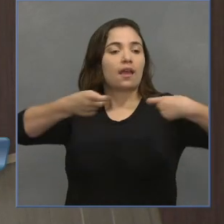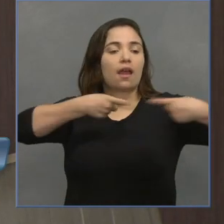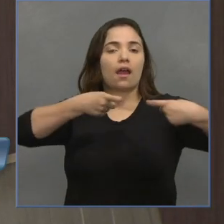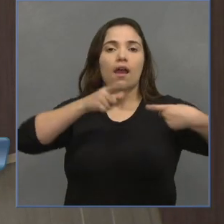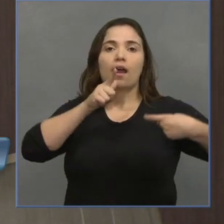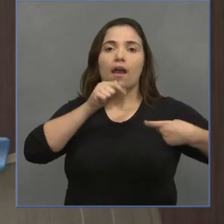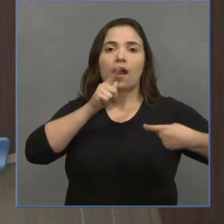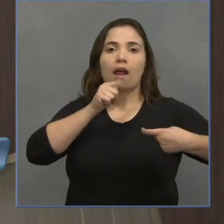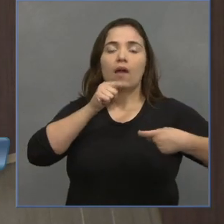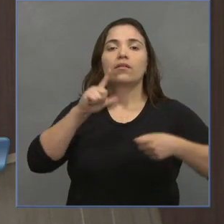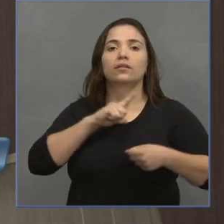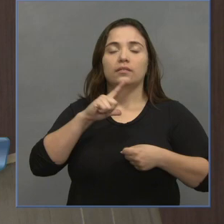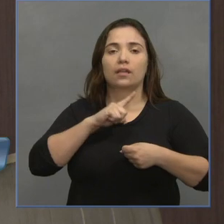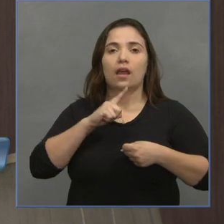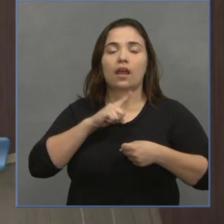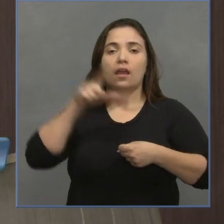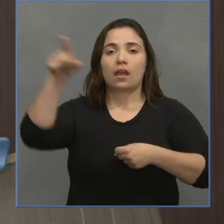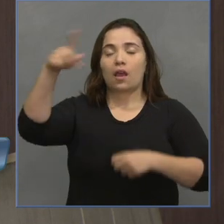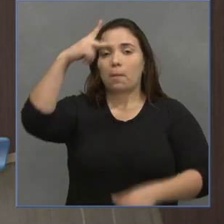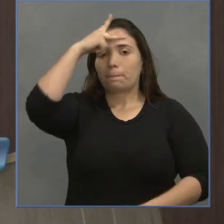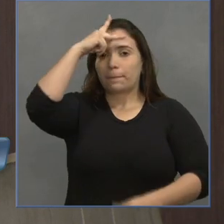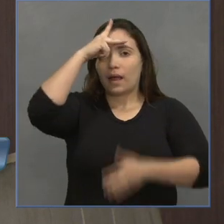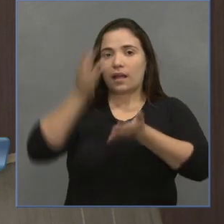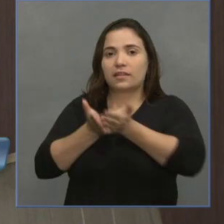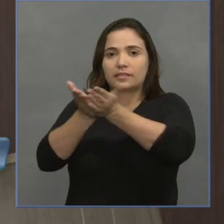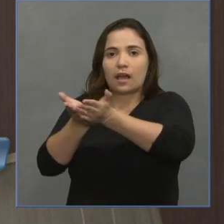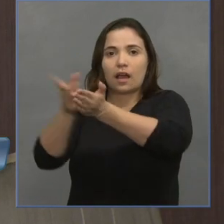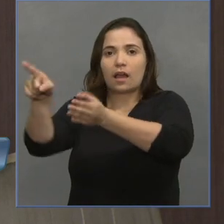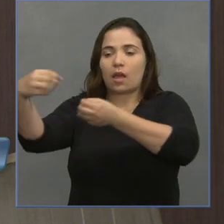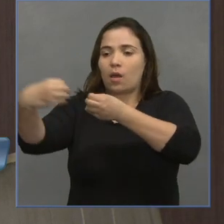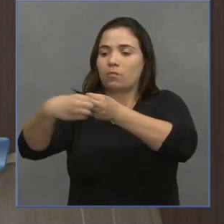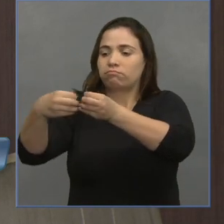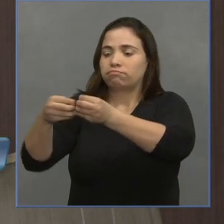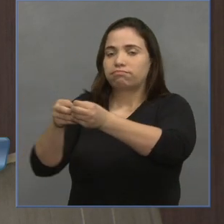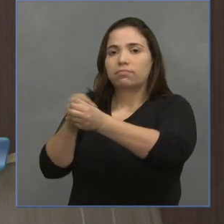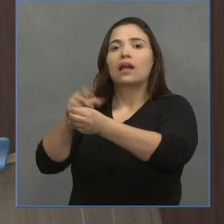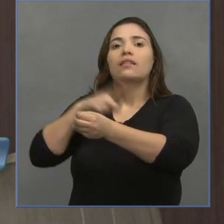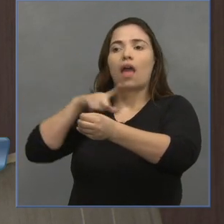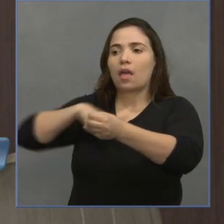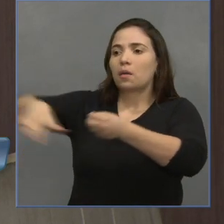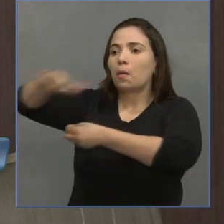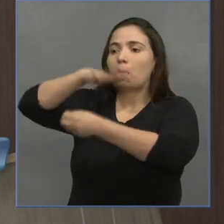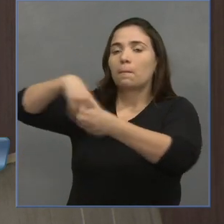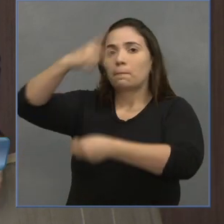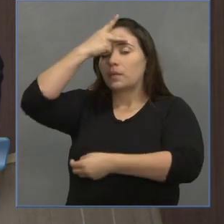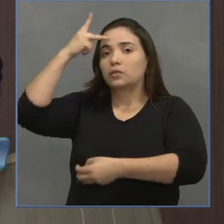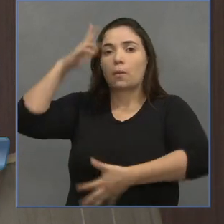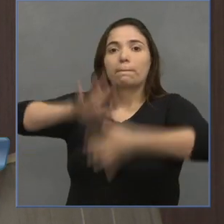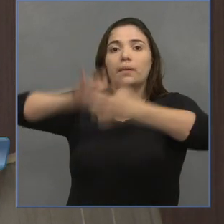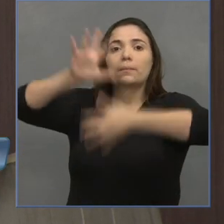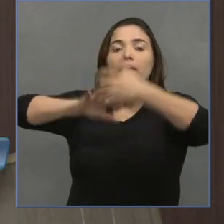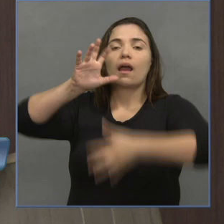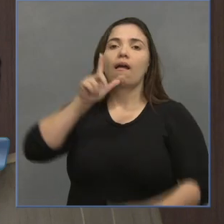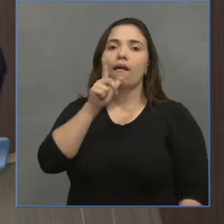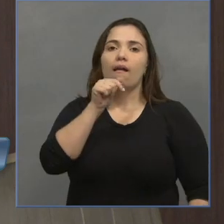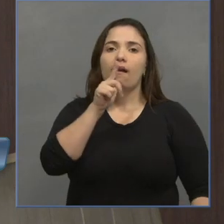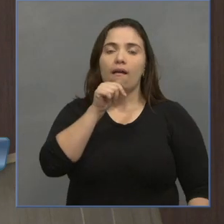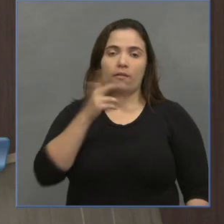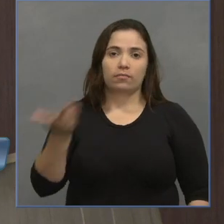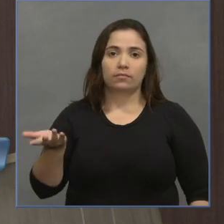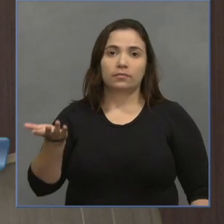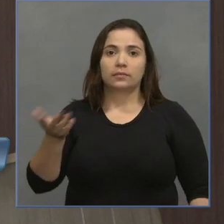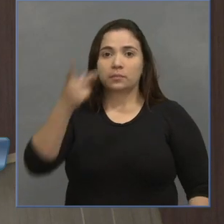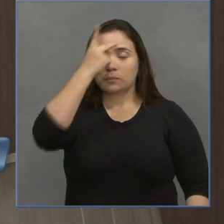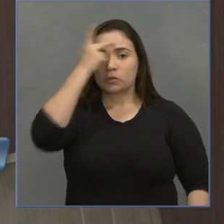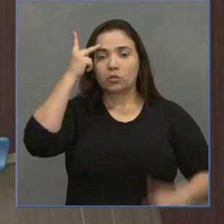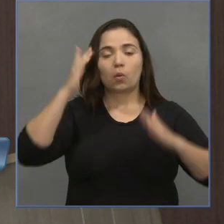do complexo industrial portuário do Pecém. Os jornais de anteontem estampavam que os